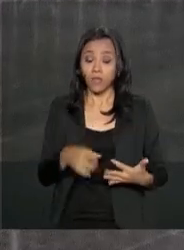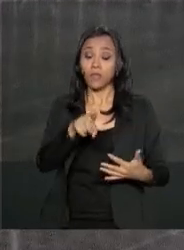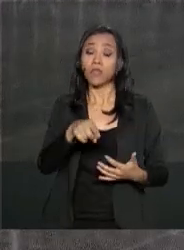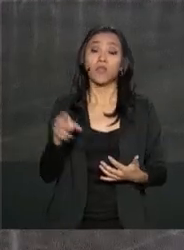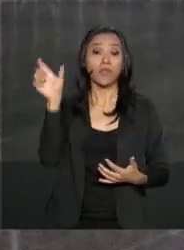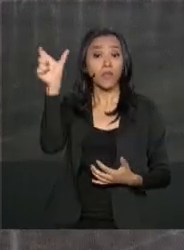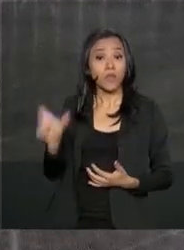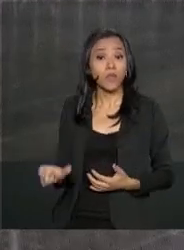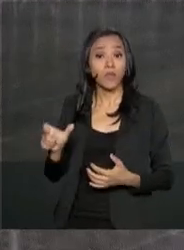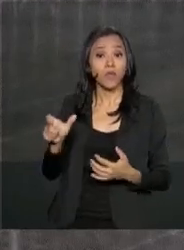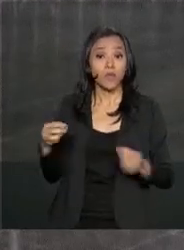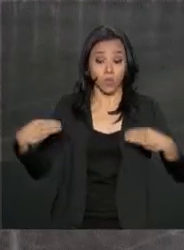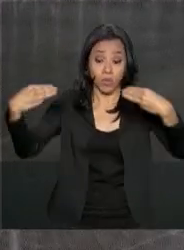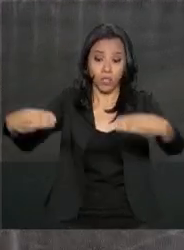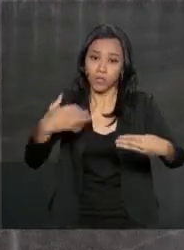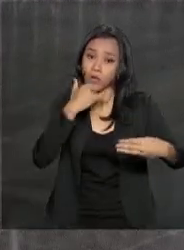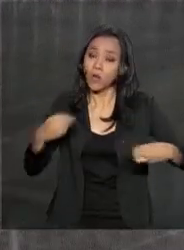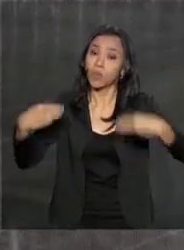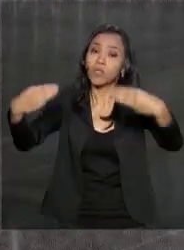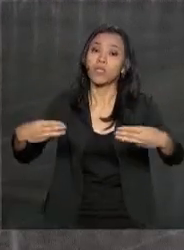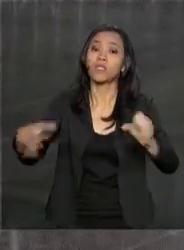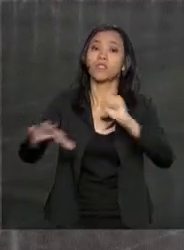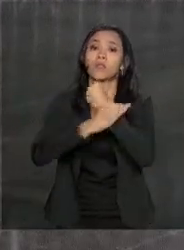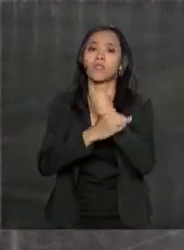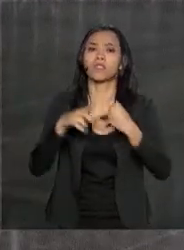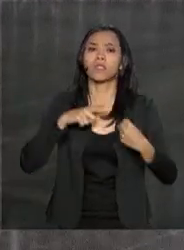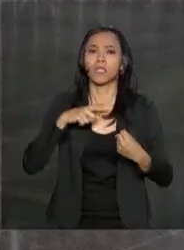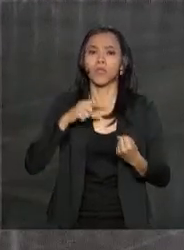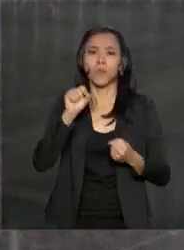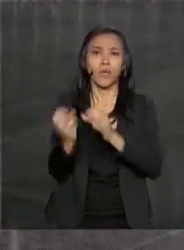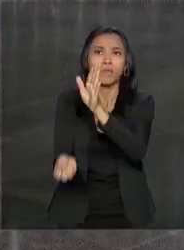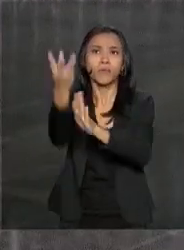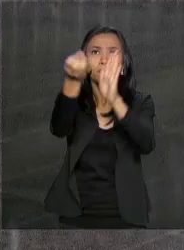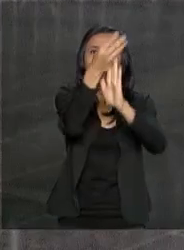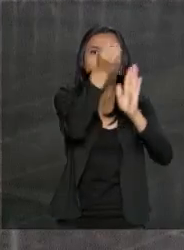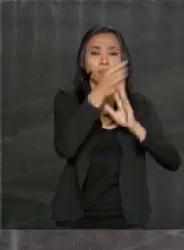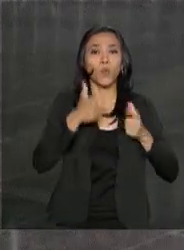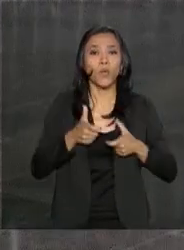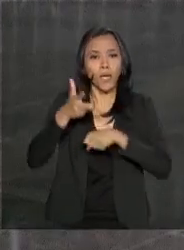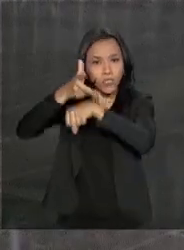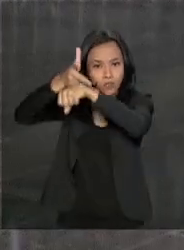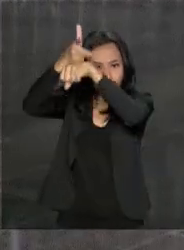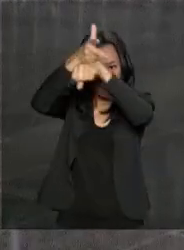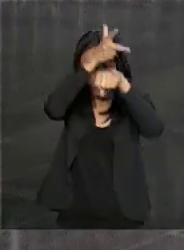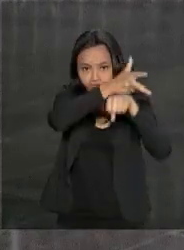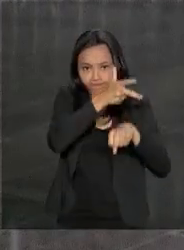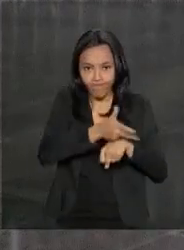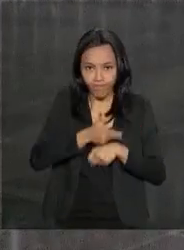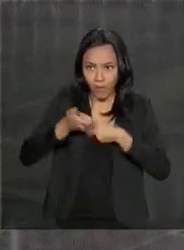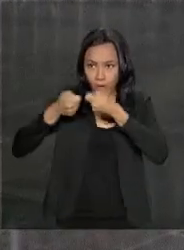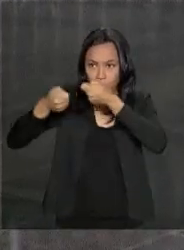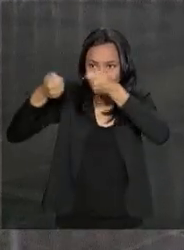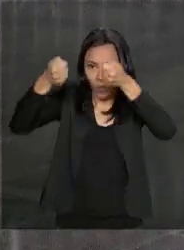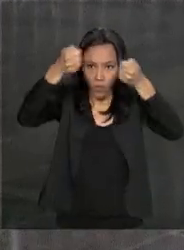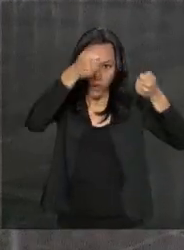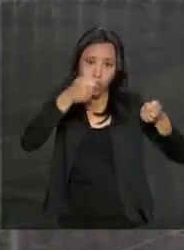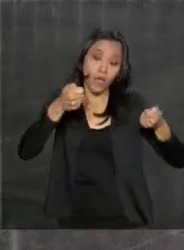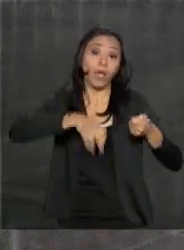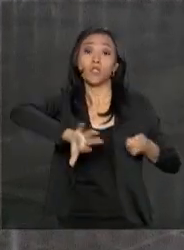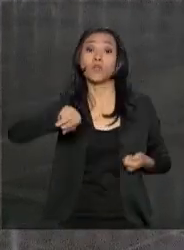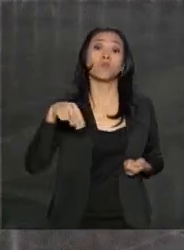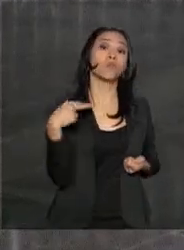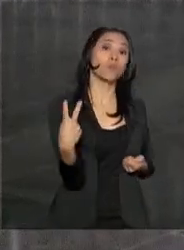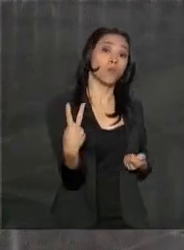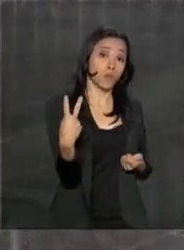pública vem instalando centros de monitoramento em todo o país até o momento 2 de um total de cinco já